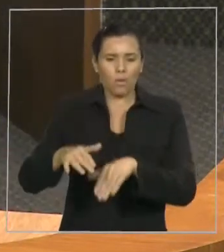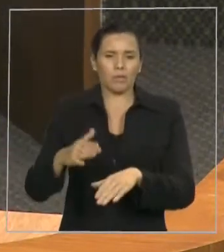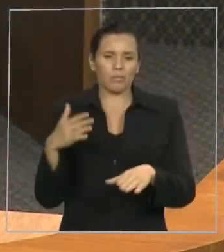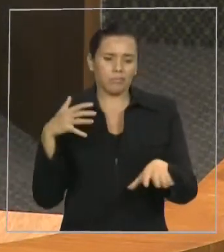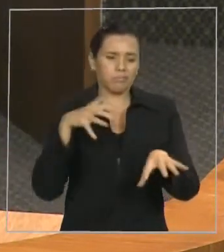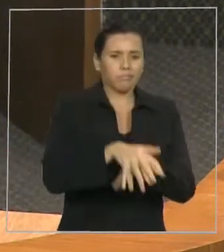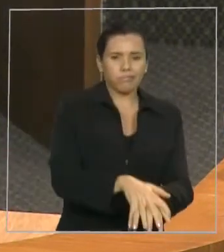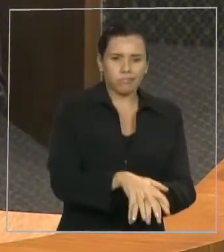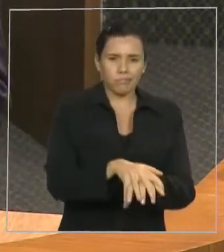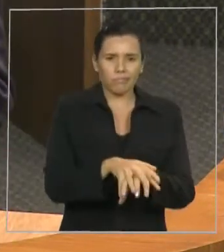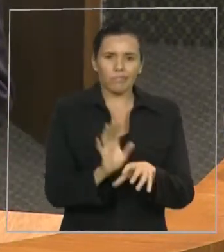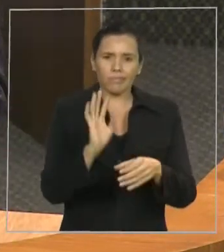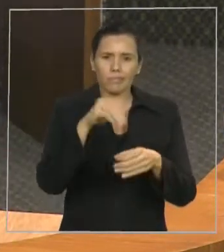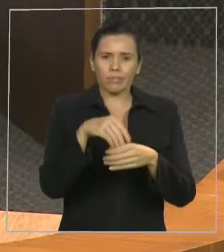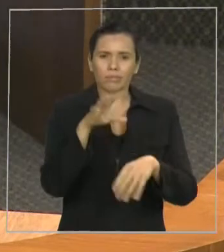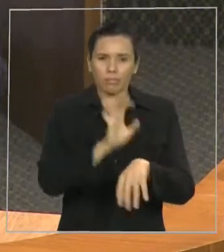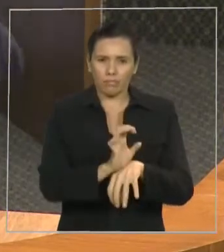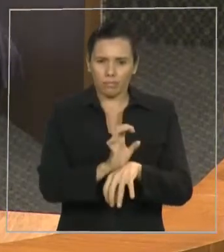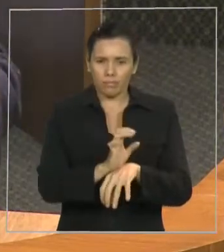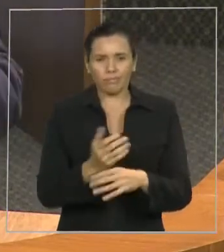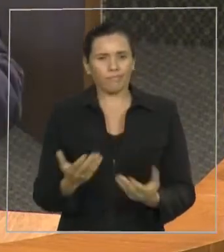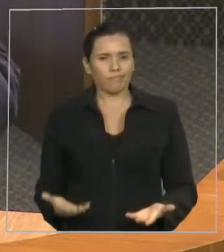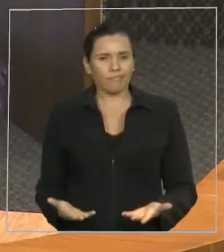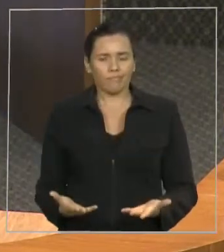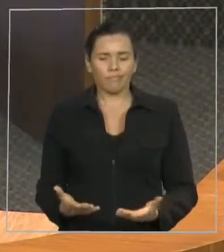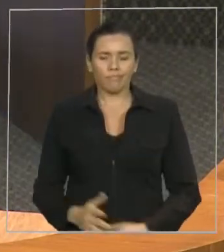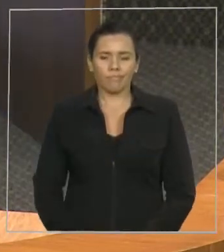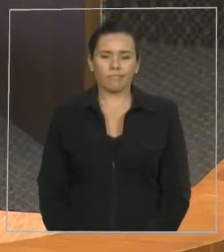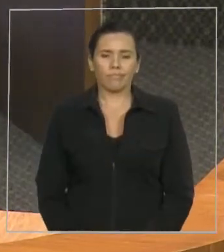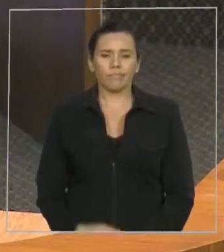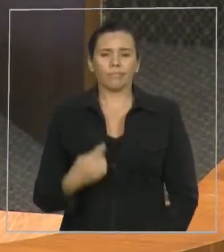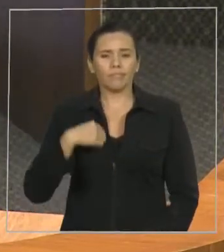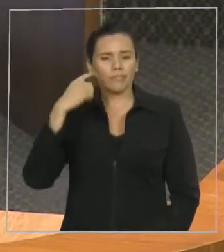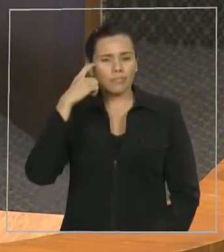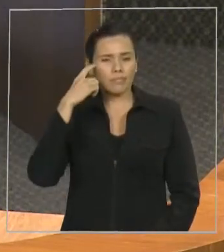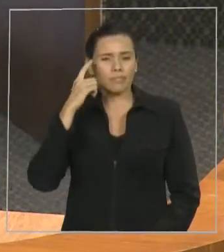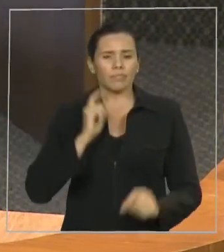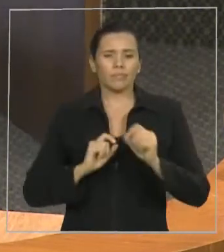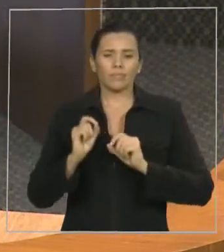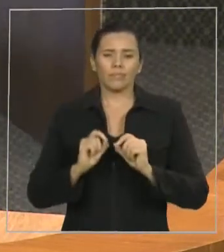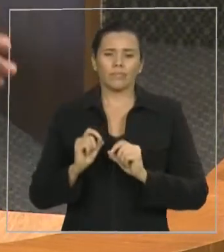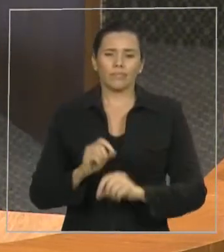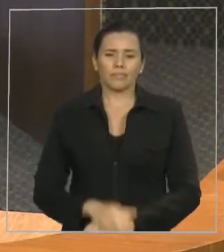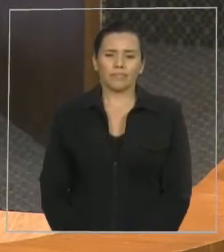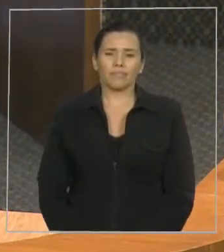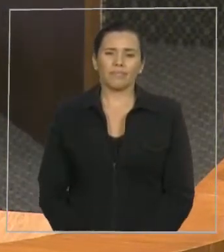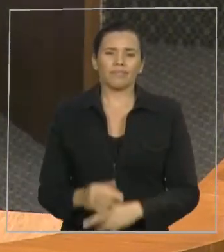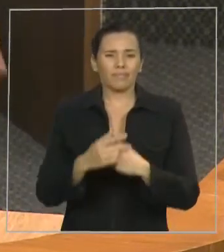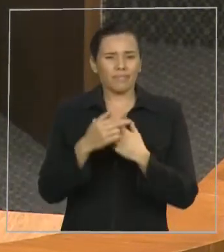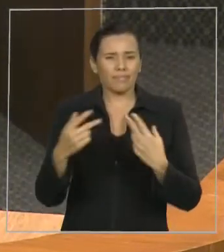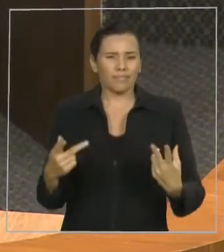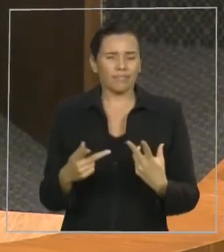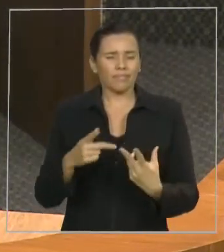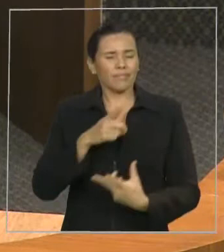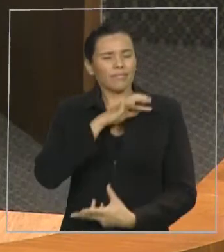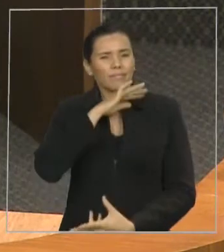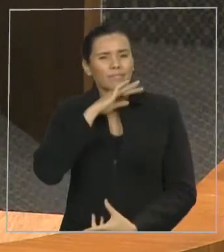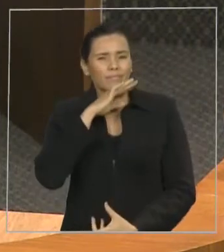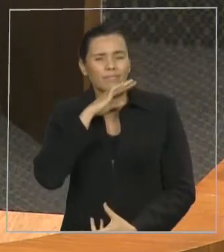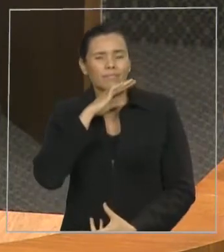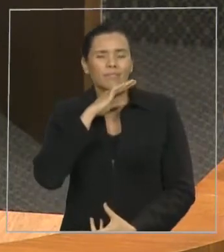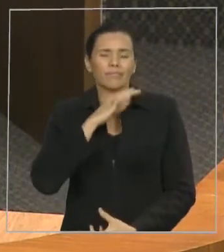que nesse cenário de retrocesso, com essa pauta negativa criada pelo